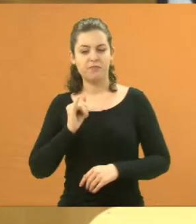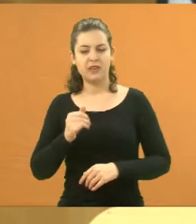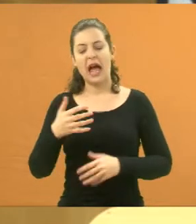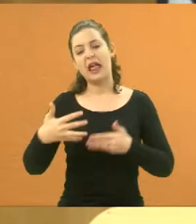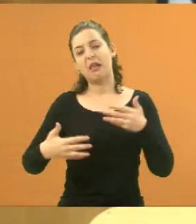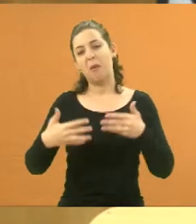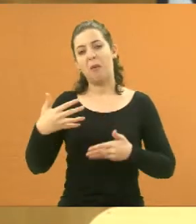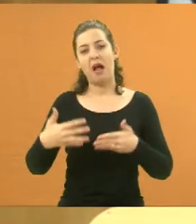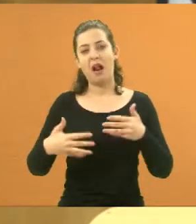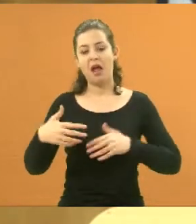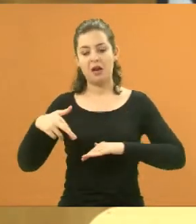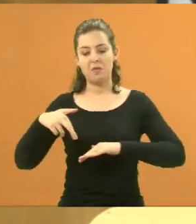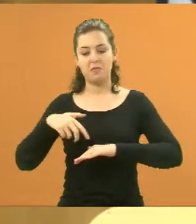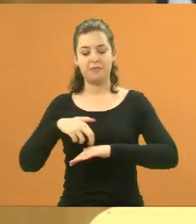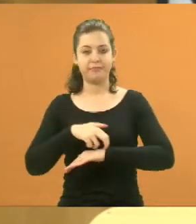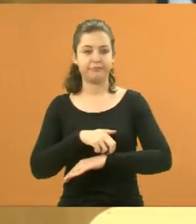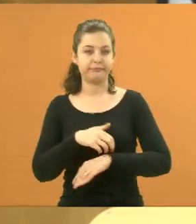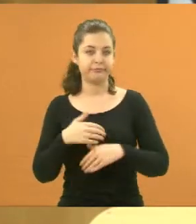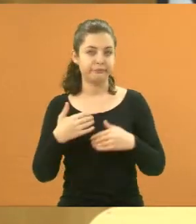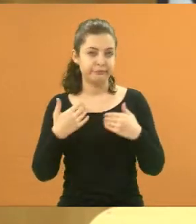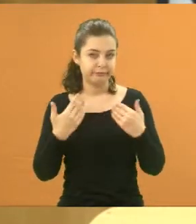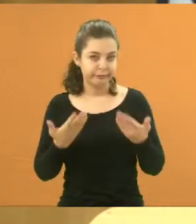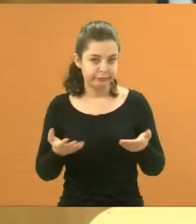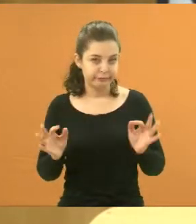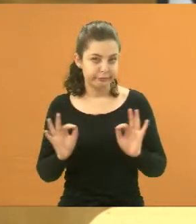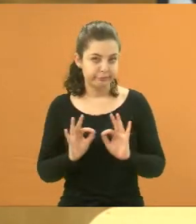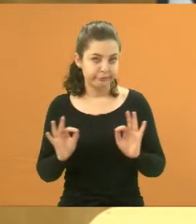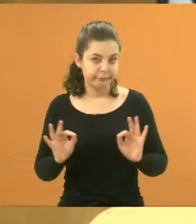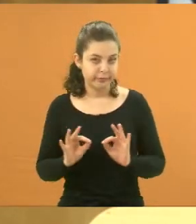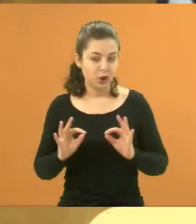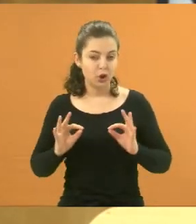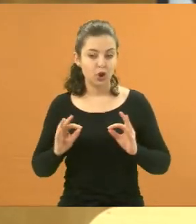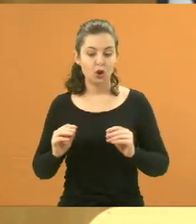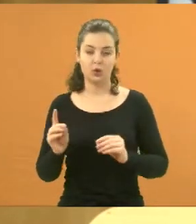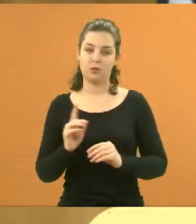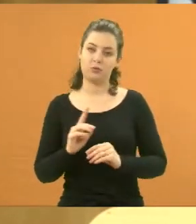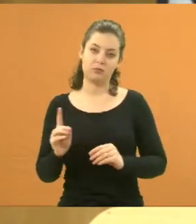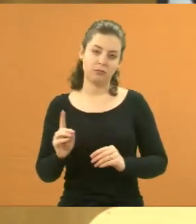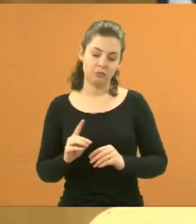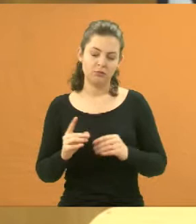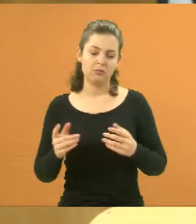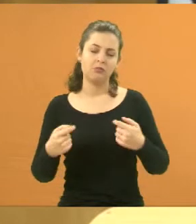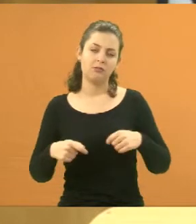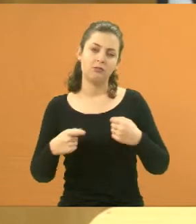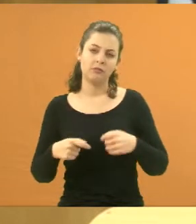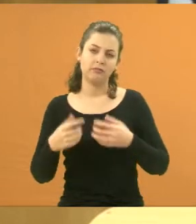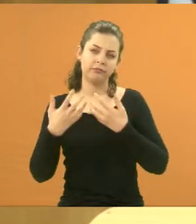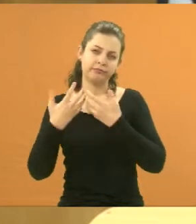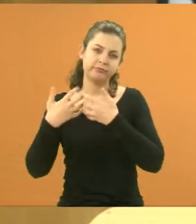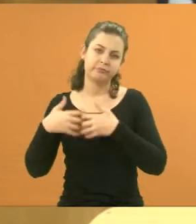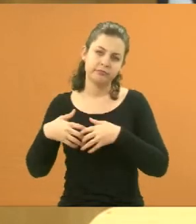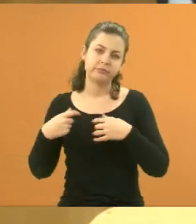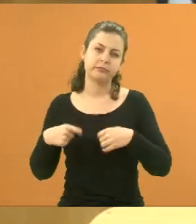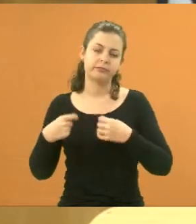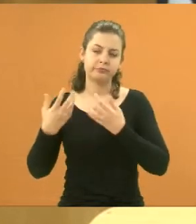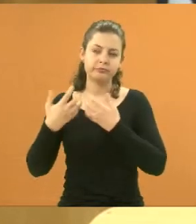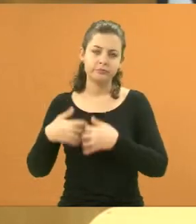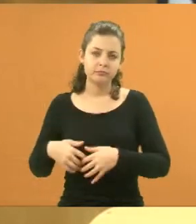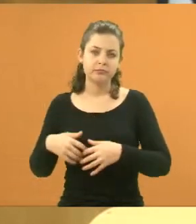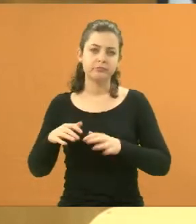que estava obstruindo o passeio. Na verdade, não estava obstruindo todo o passeio, né? Então, precisa ter aí um pouco